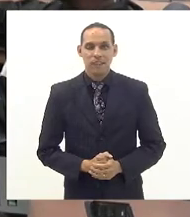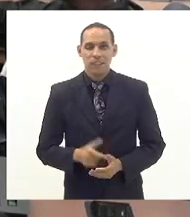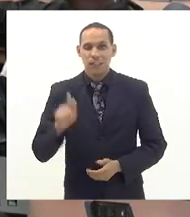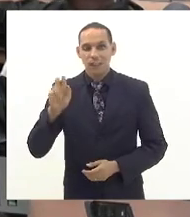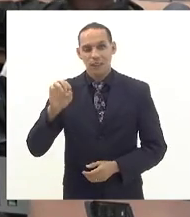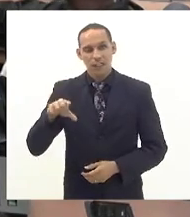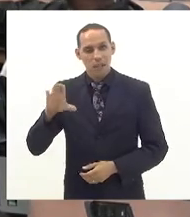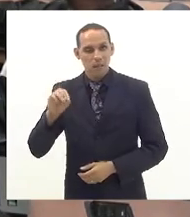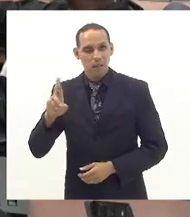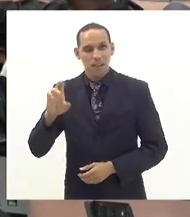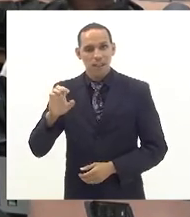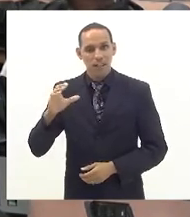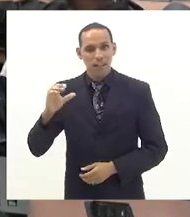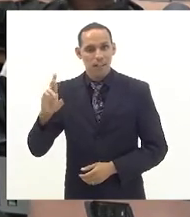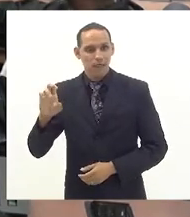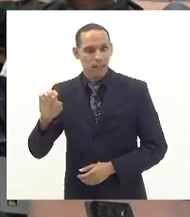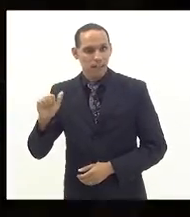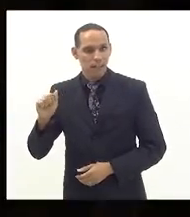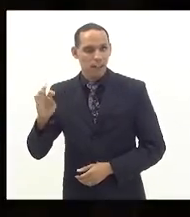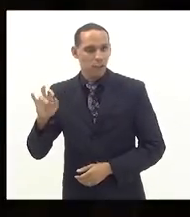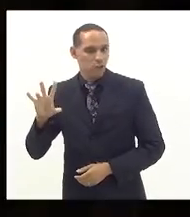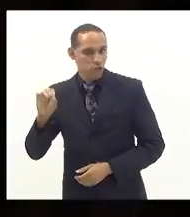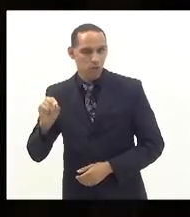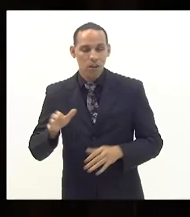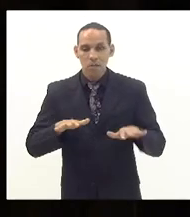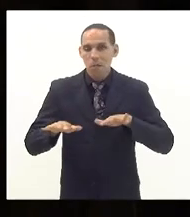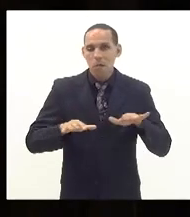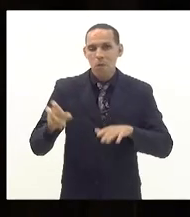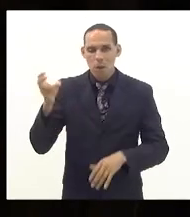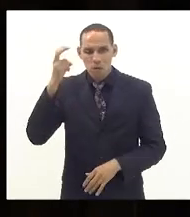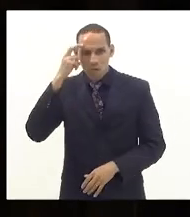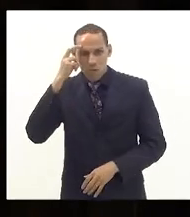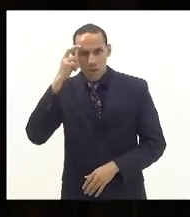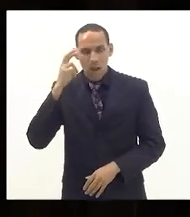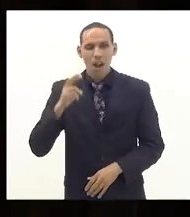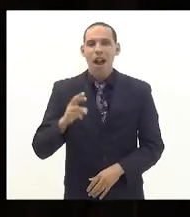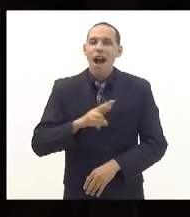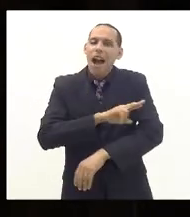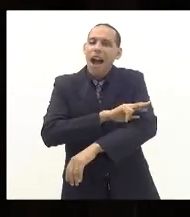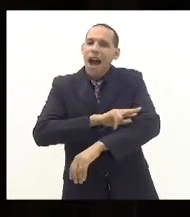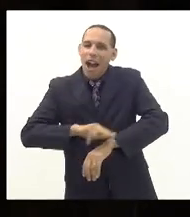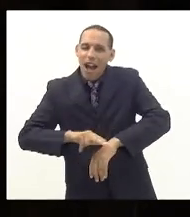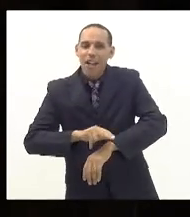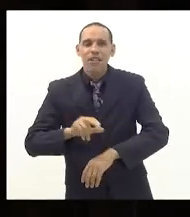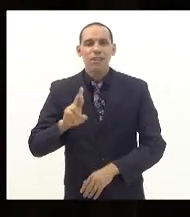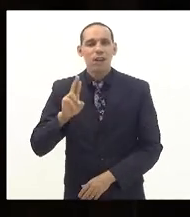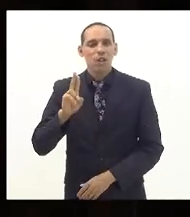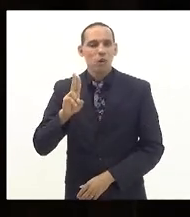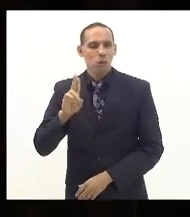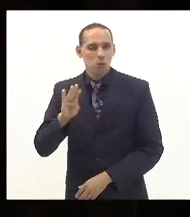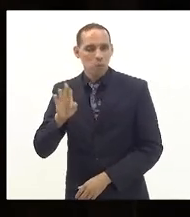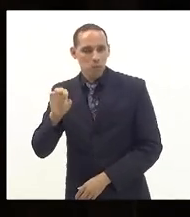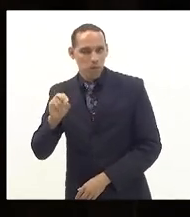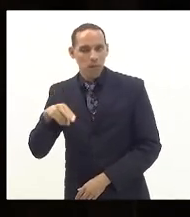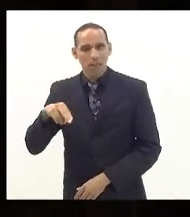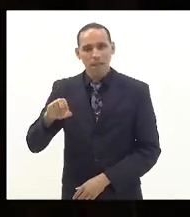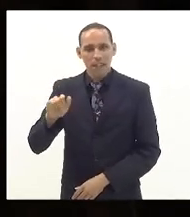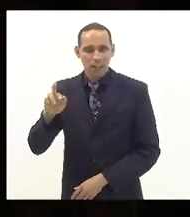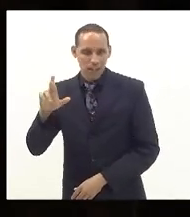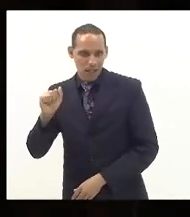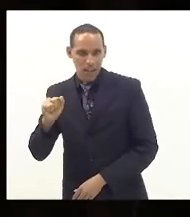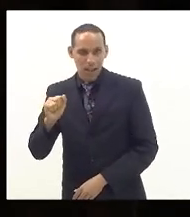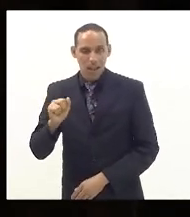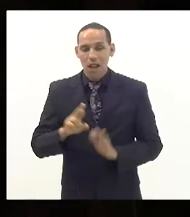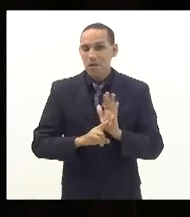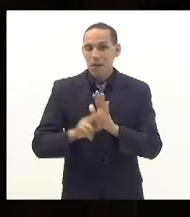Grêmio Recreativo Movimento Cultural Raça Rubro-Negra, representado pelo presidente